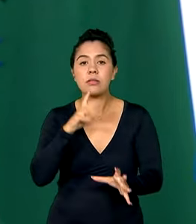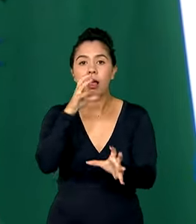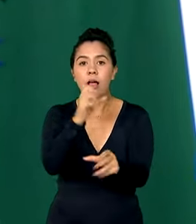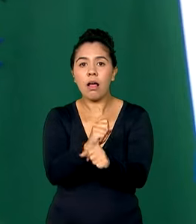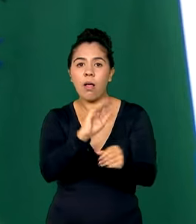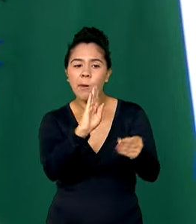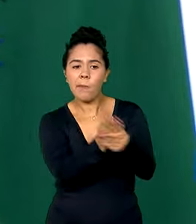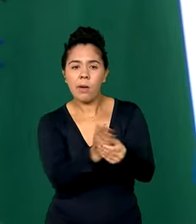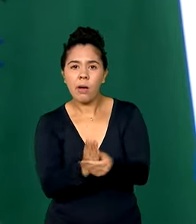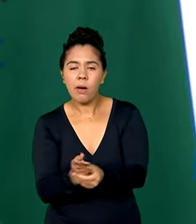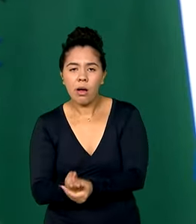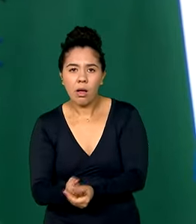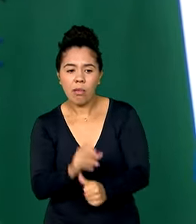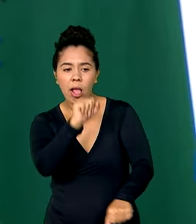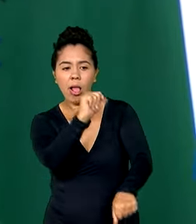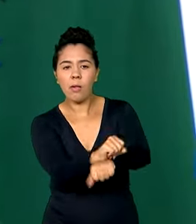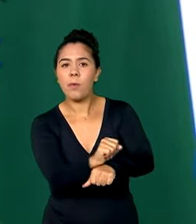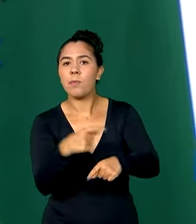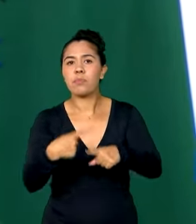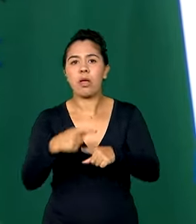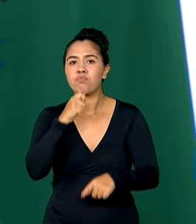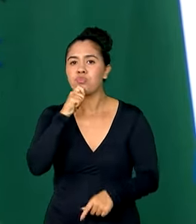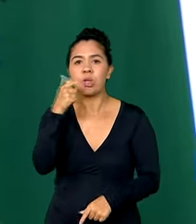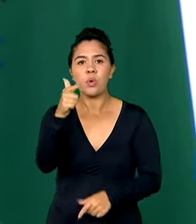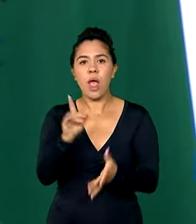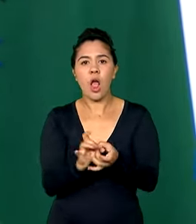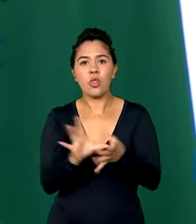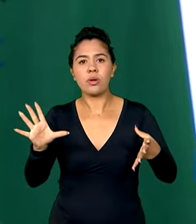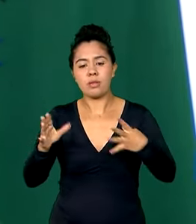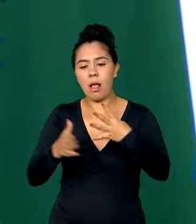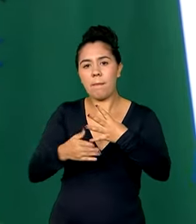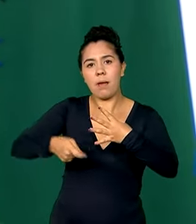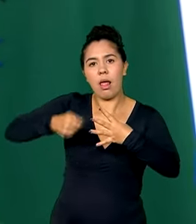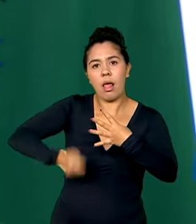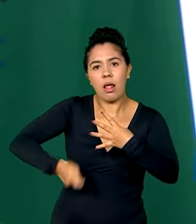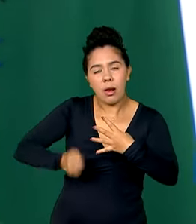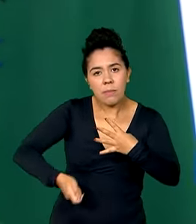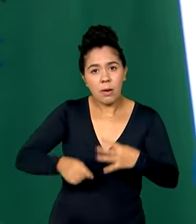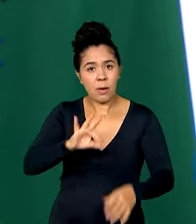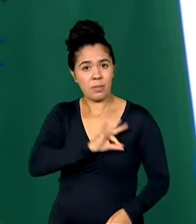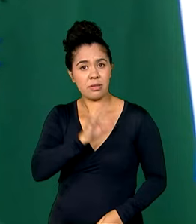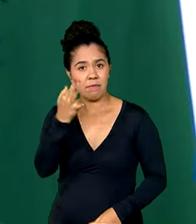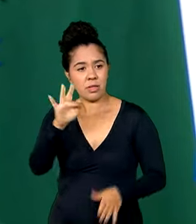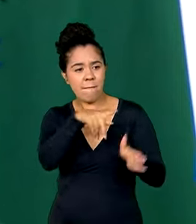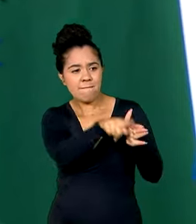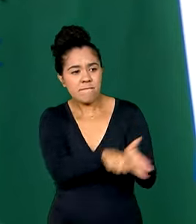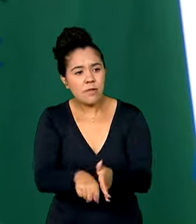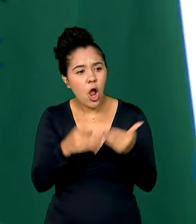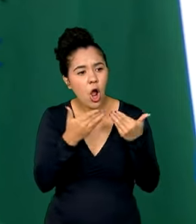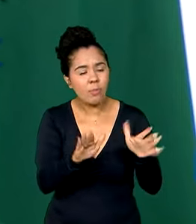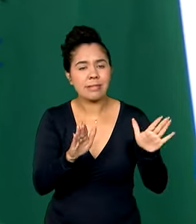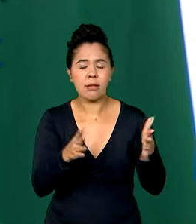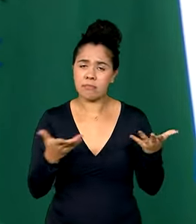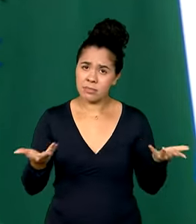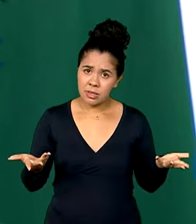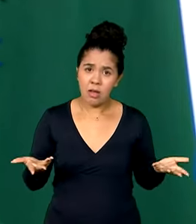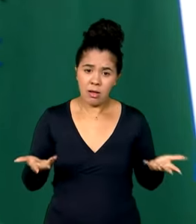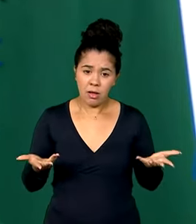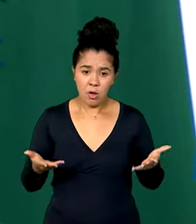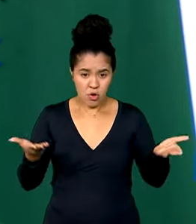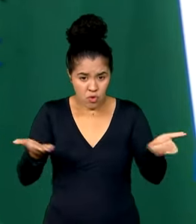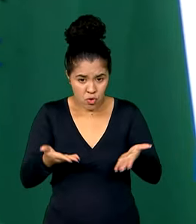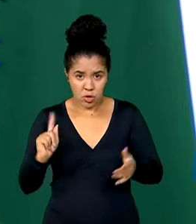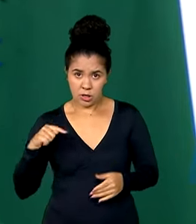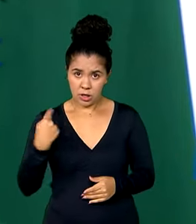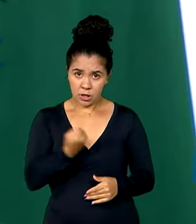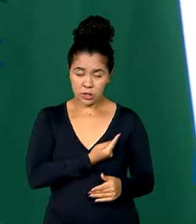há autorização judicial na primeira instância para a Polícia Federal fazer investigação. Então, essa reunião aqui é